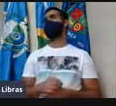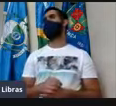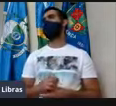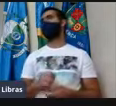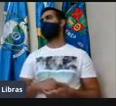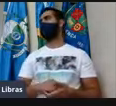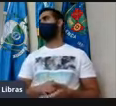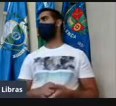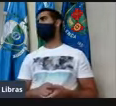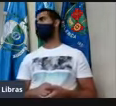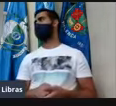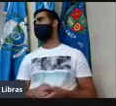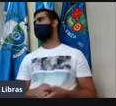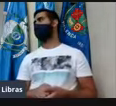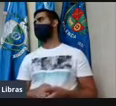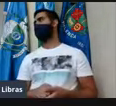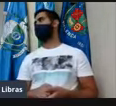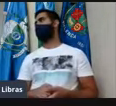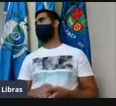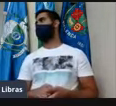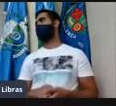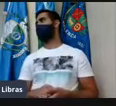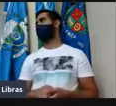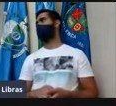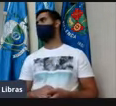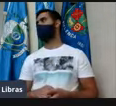de 2020.